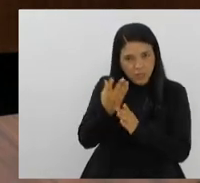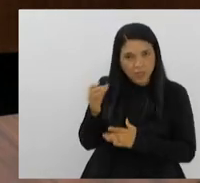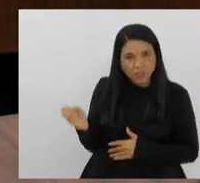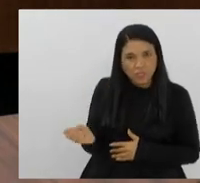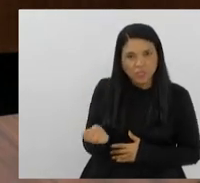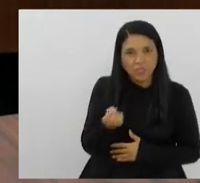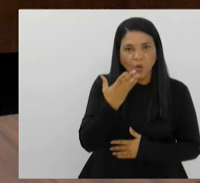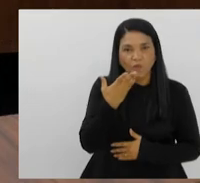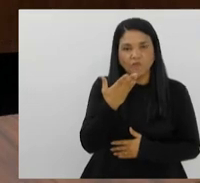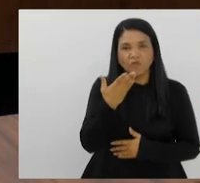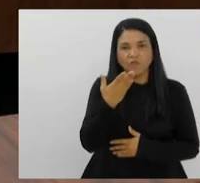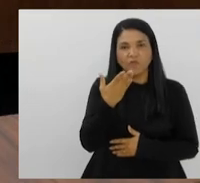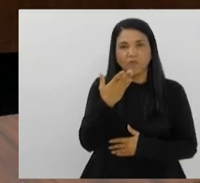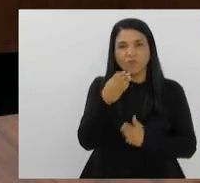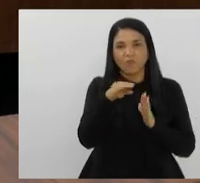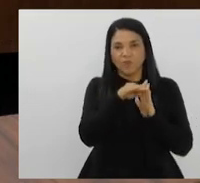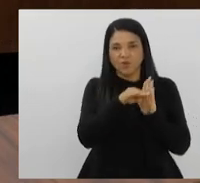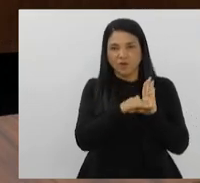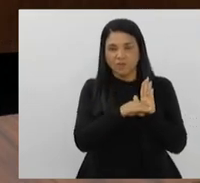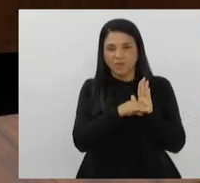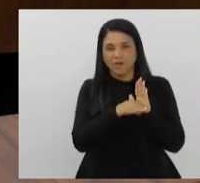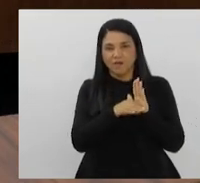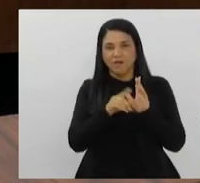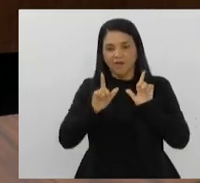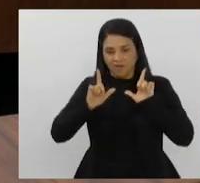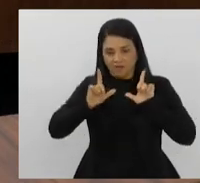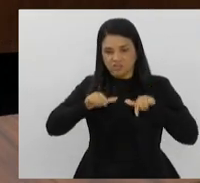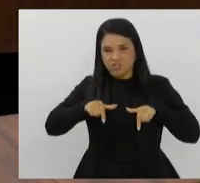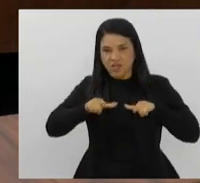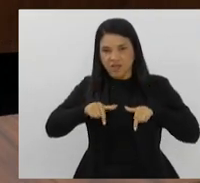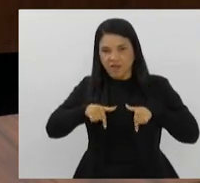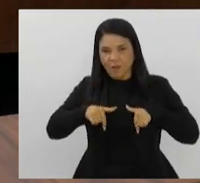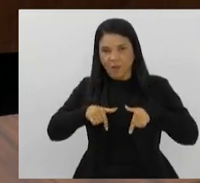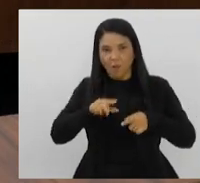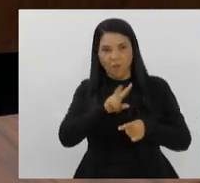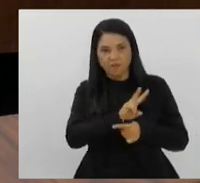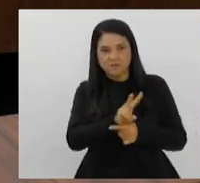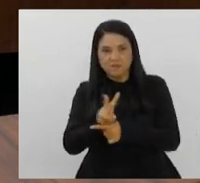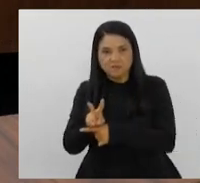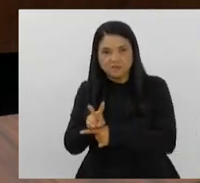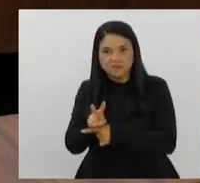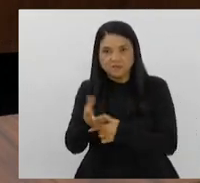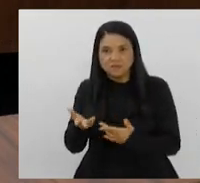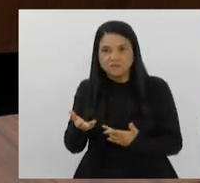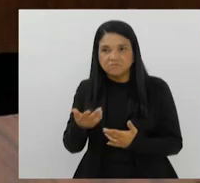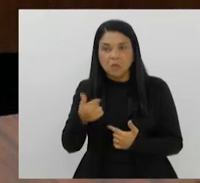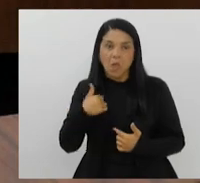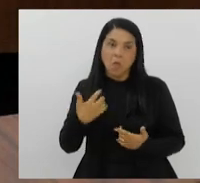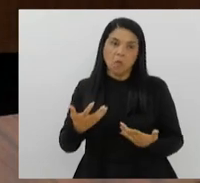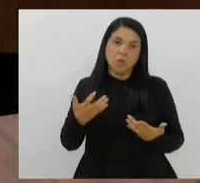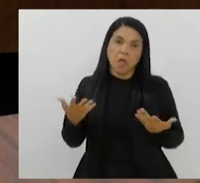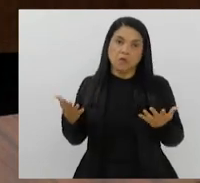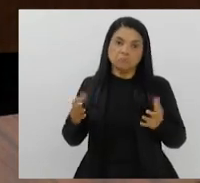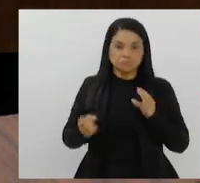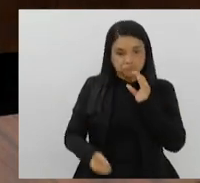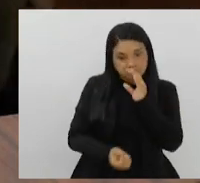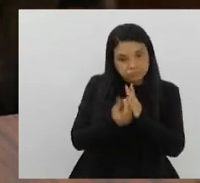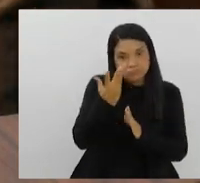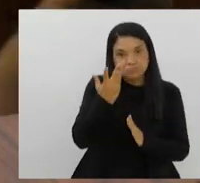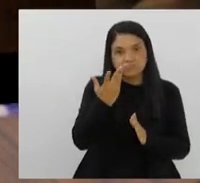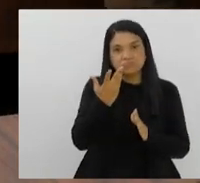programa, Israel Presente. Quereria eu, então, criar um